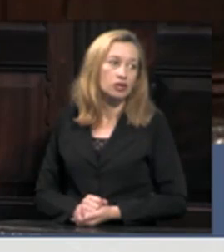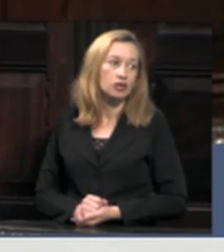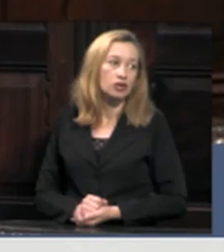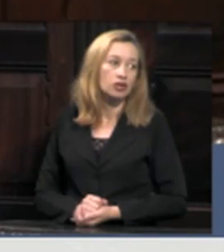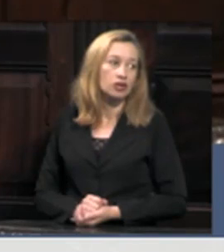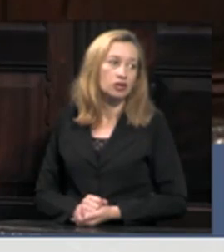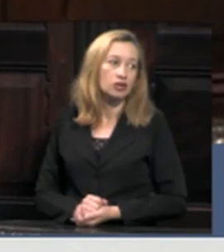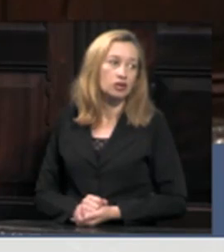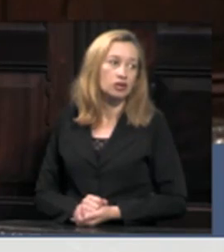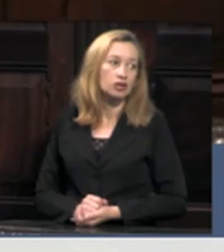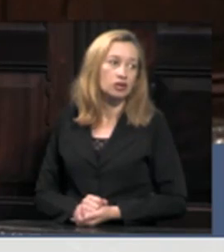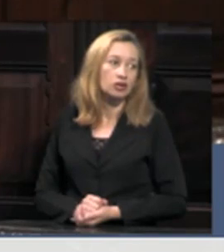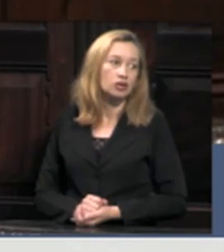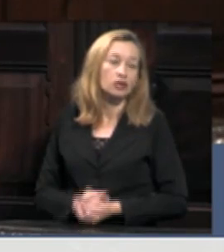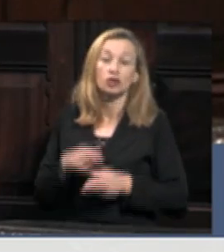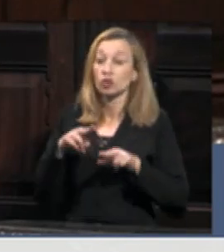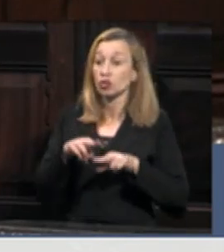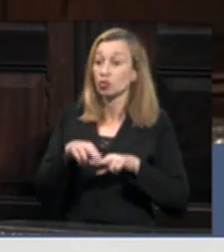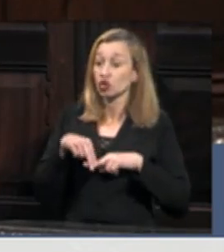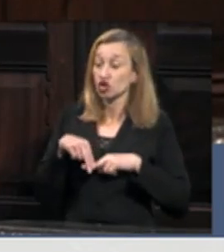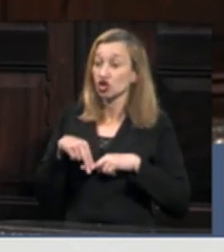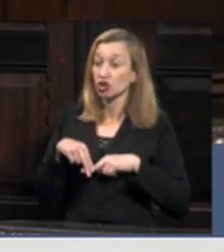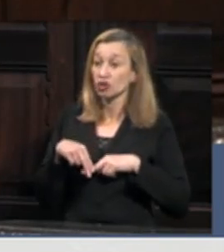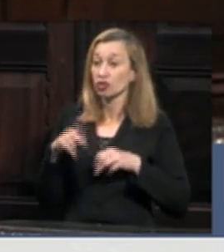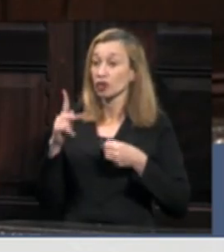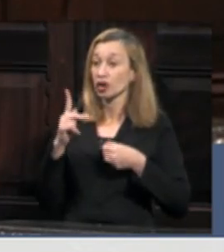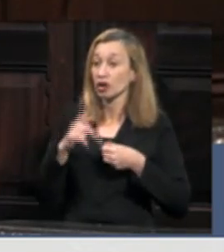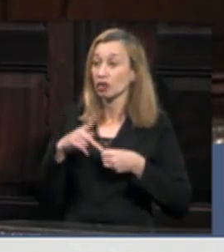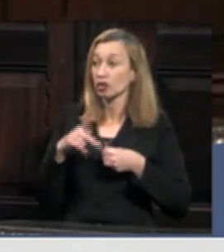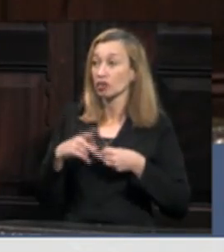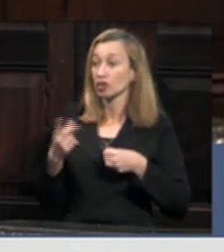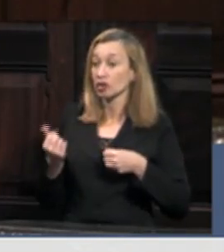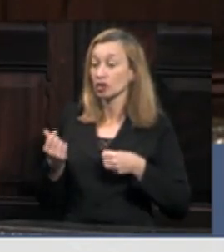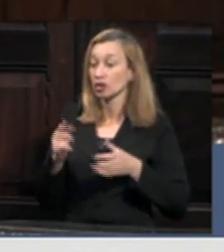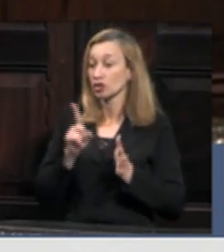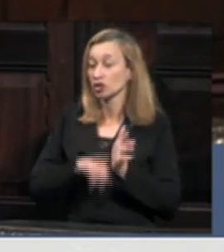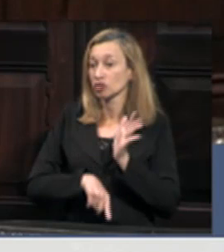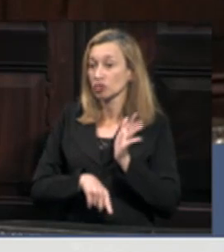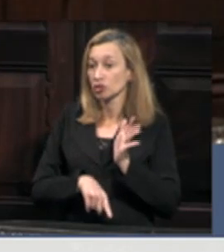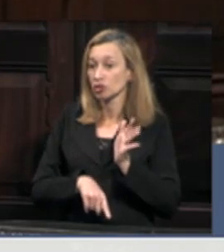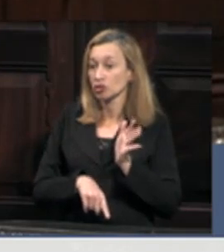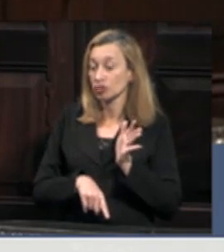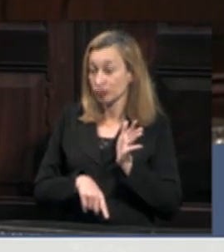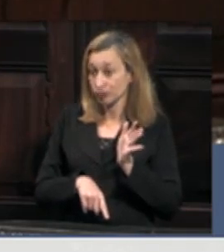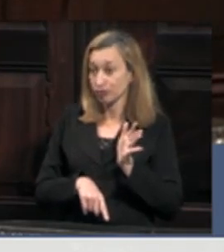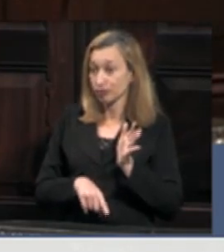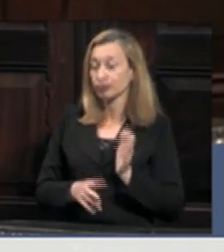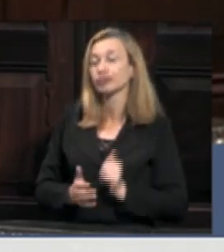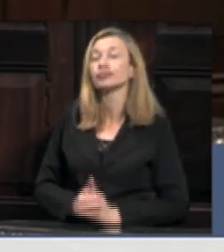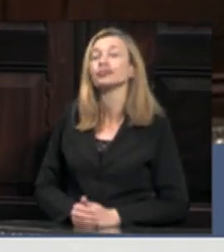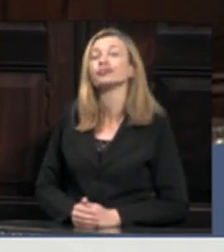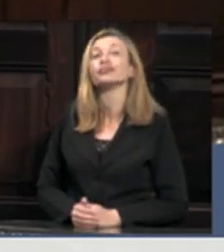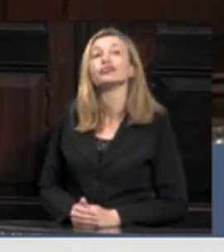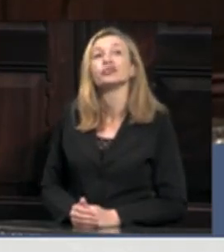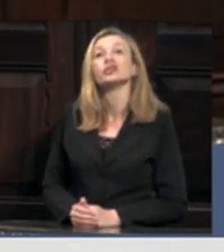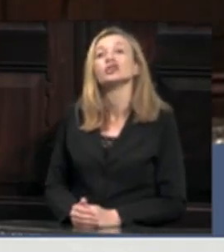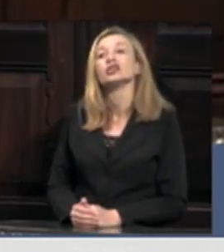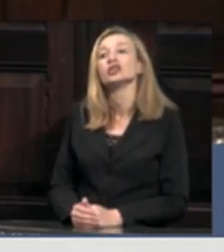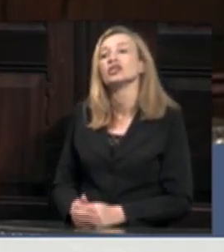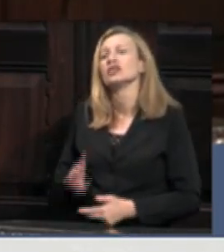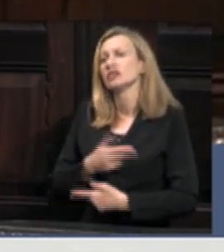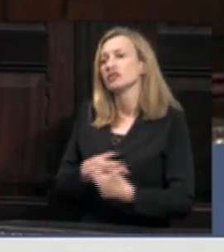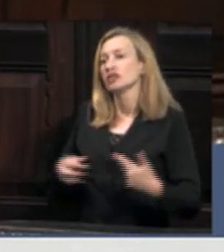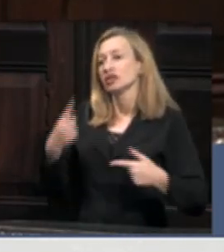a diminuição no preço do barril do petróleo e a diminuição da arrecadação com royalties. Com muito